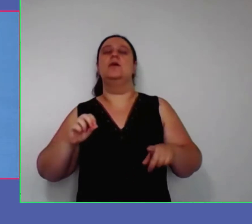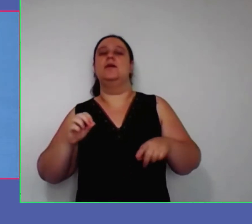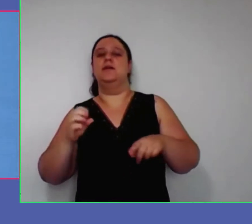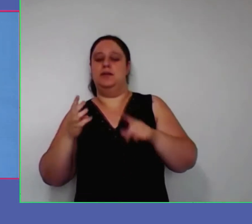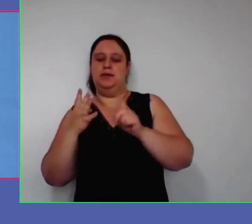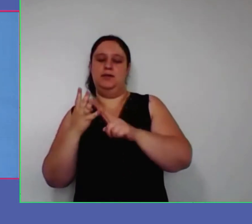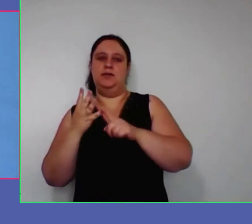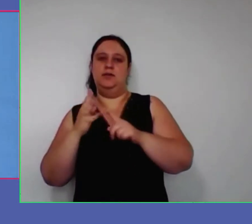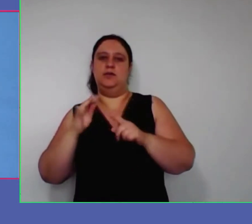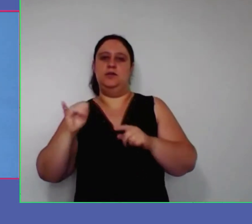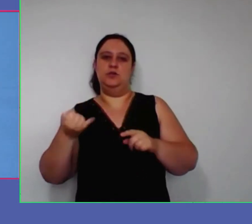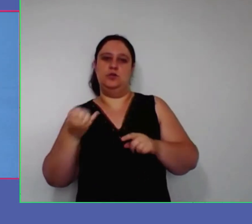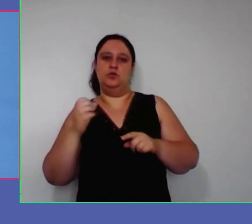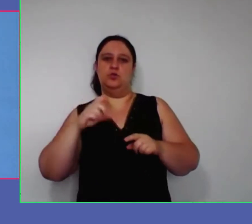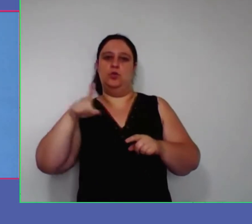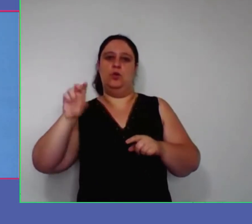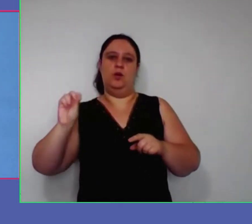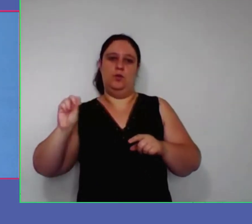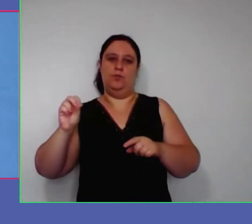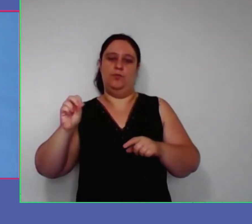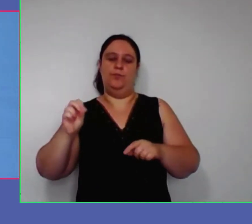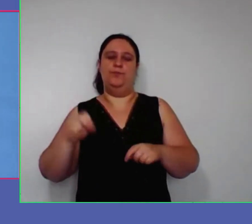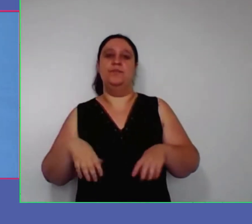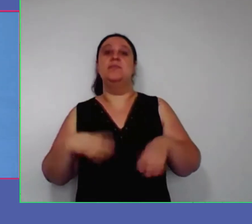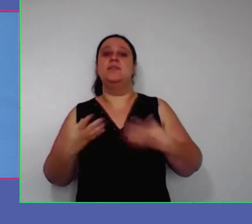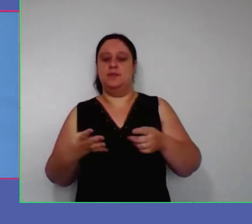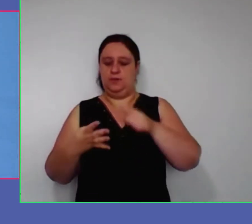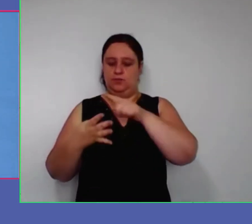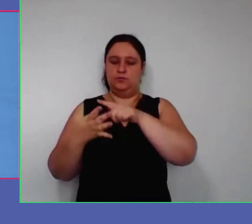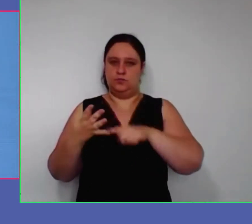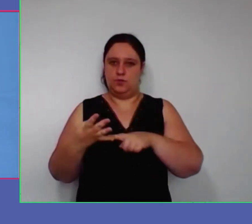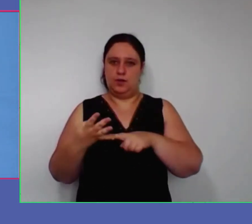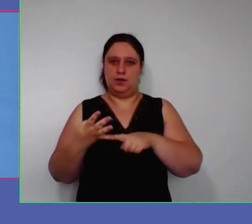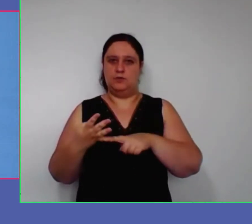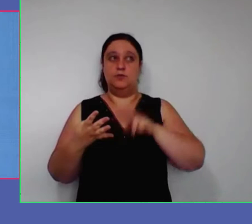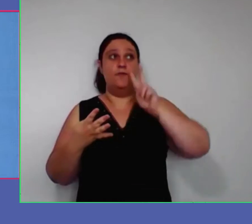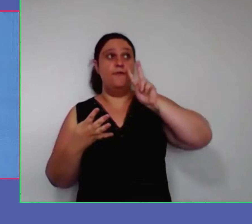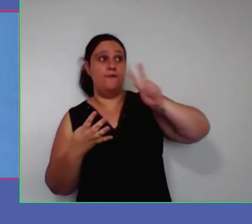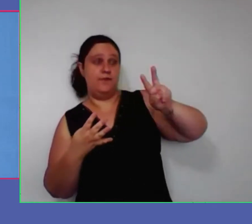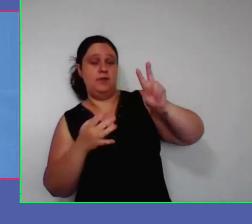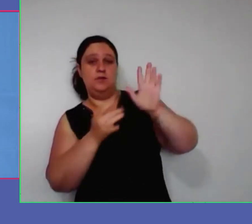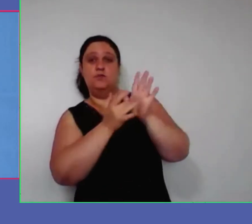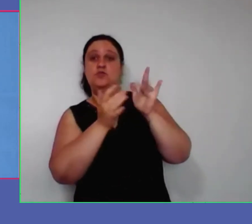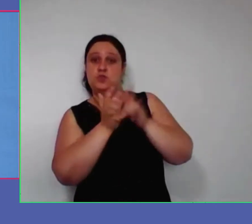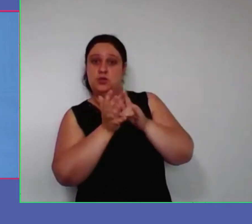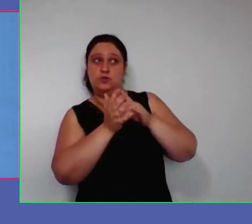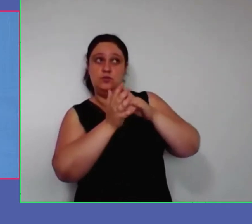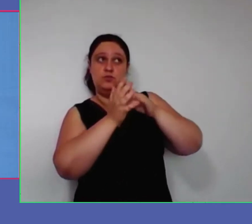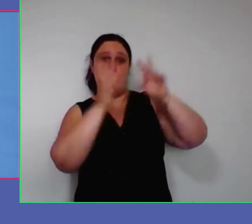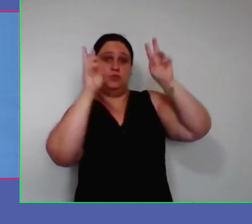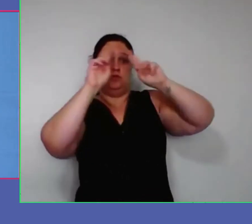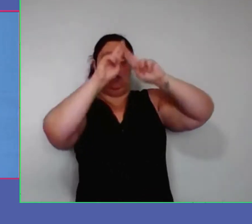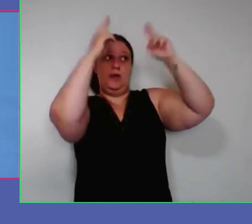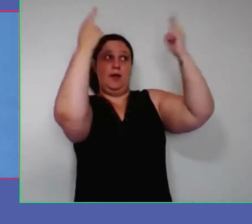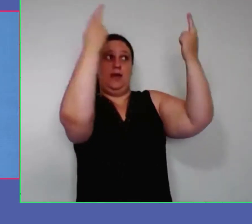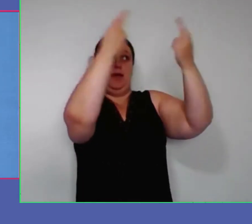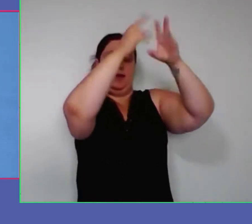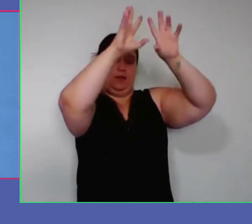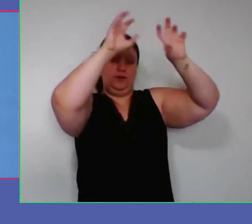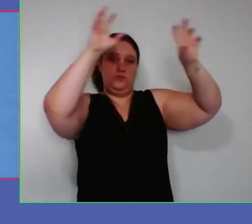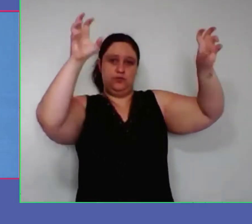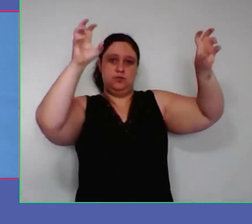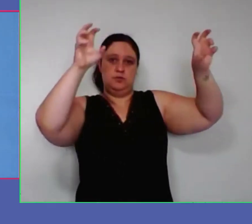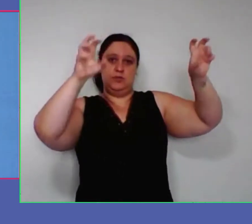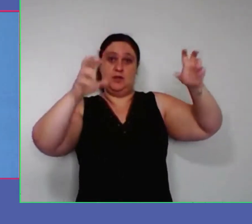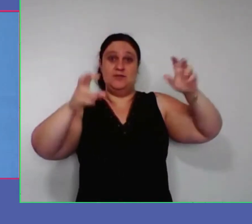23, Jesus, como rei do reino dos céus, desesperado para salvar o povo